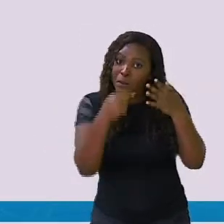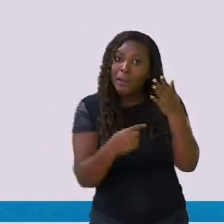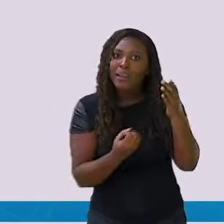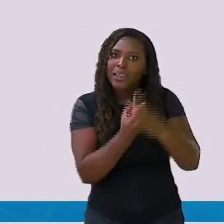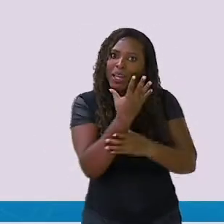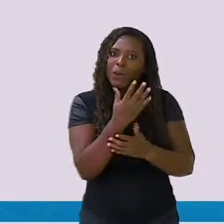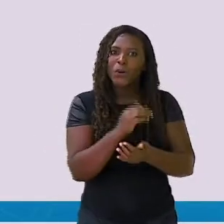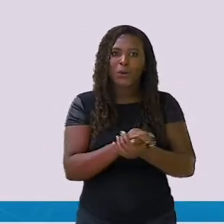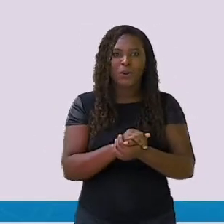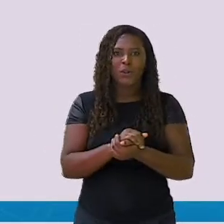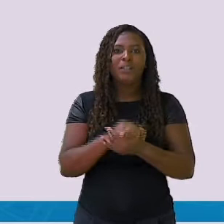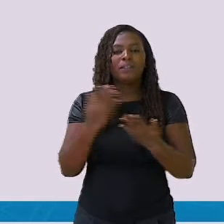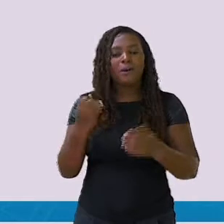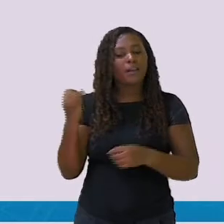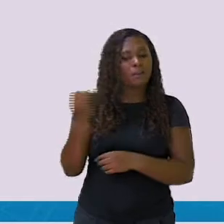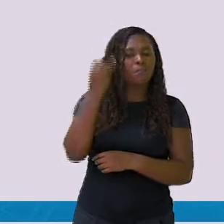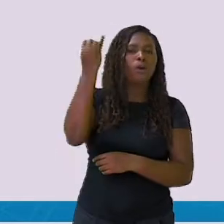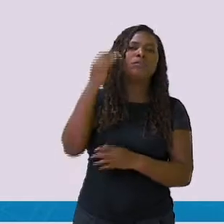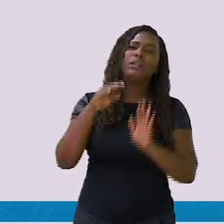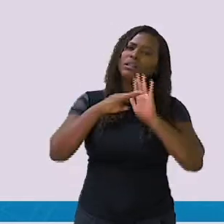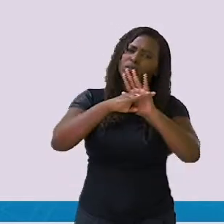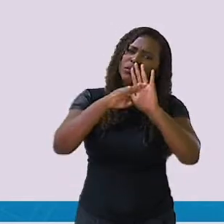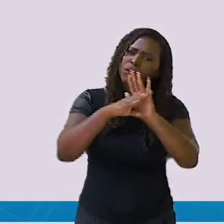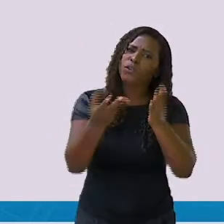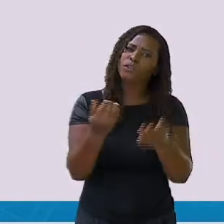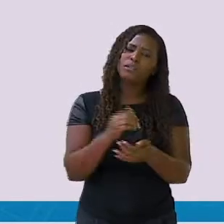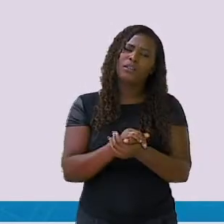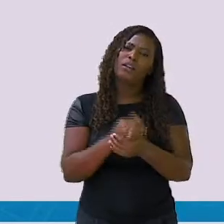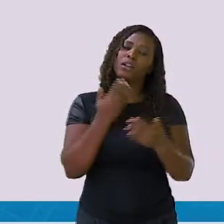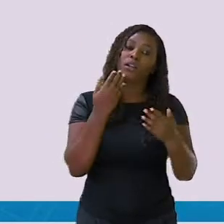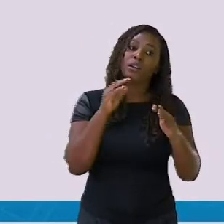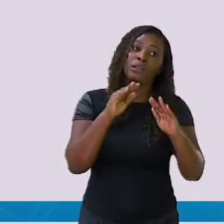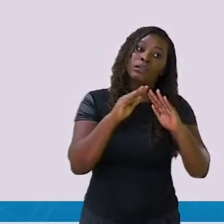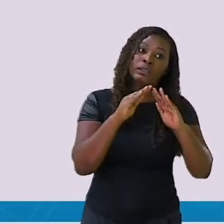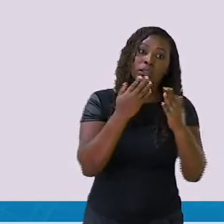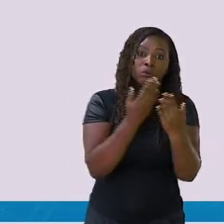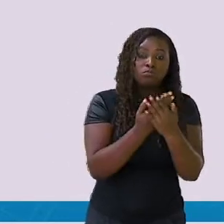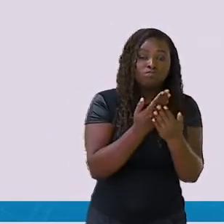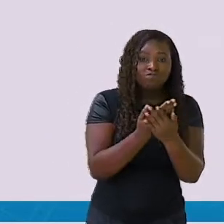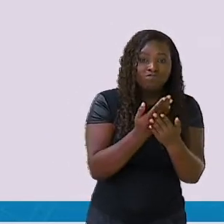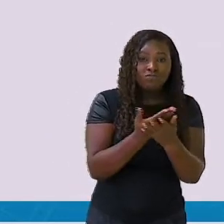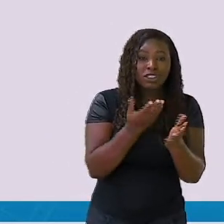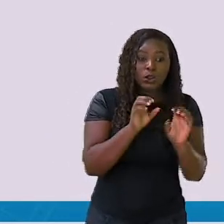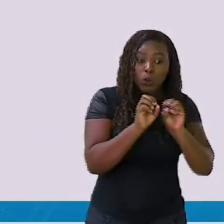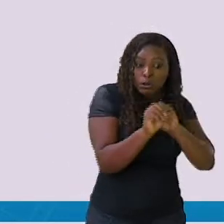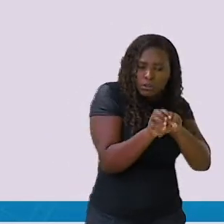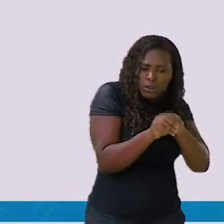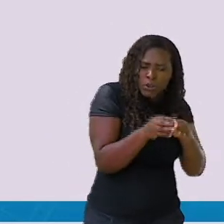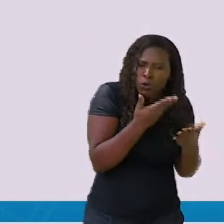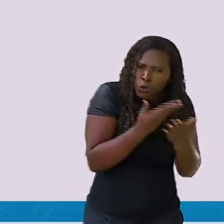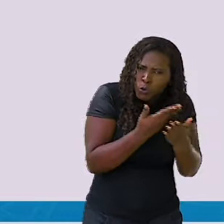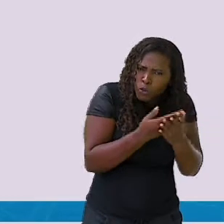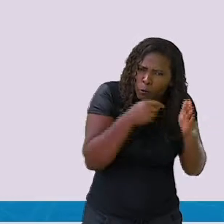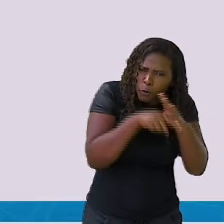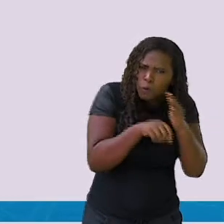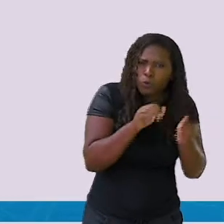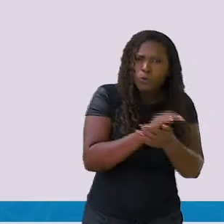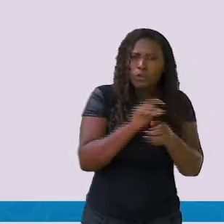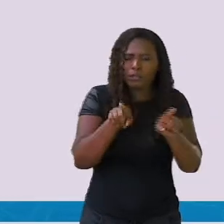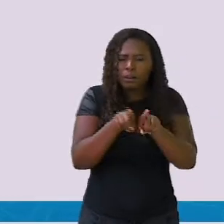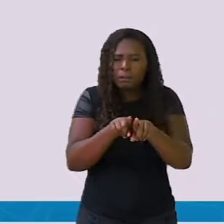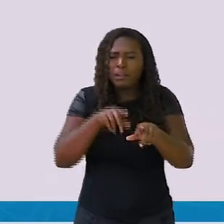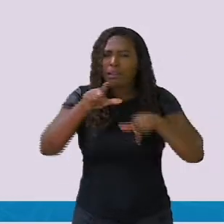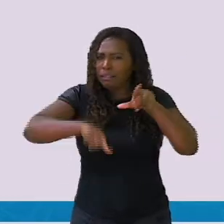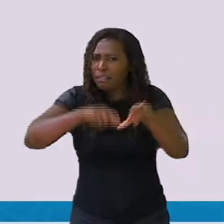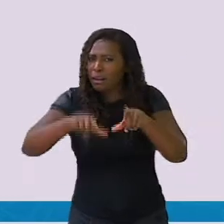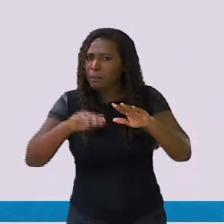vida diária, as coisas que você faz no dia a dia, principalmente quando você tem muita coisa, sabe? Quando você faz muita coisa ao mesmo